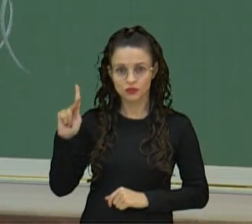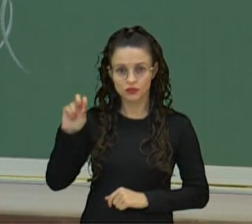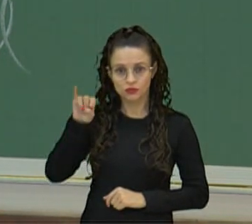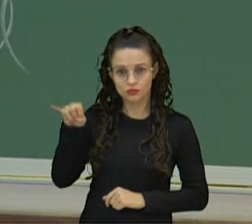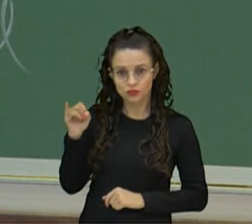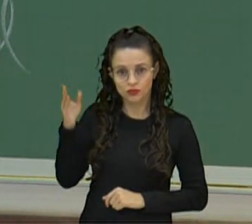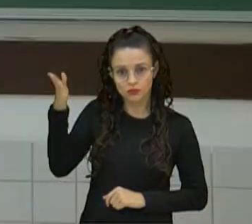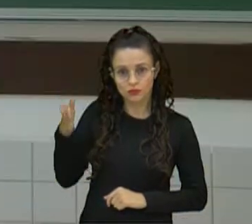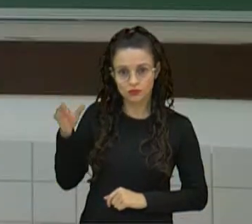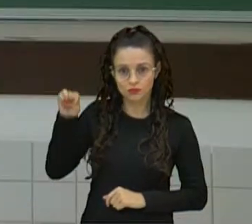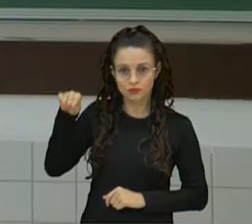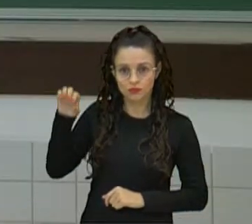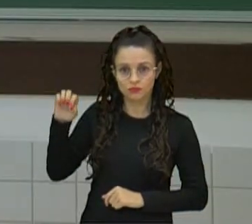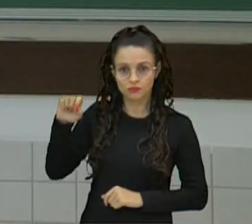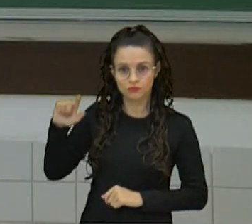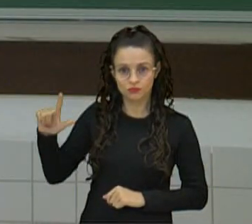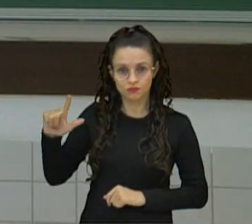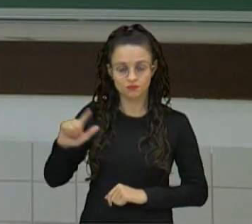1269,5 kJ por mol.